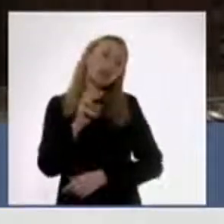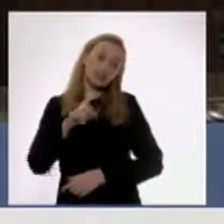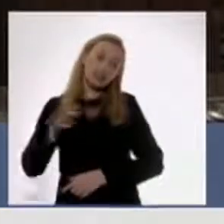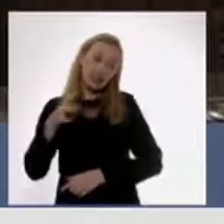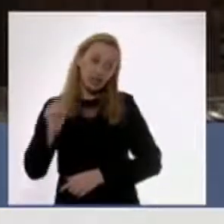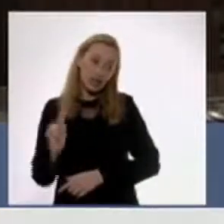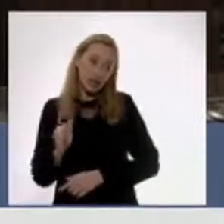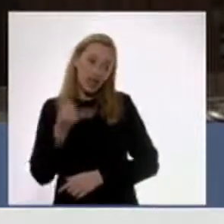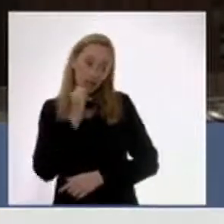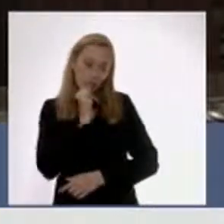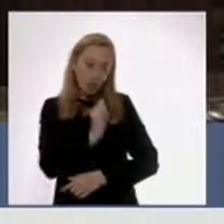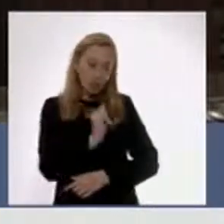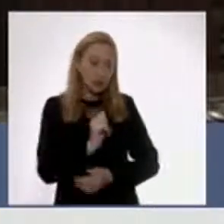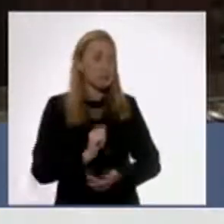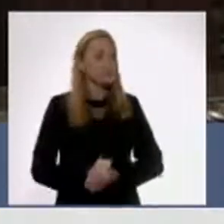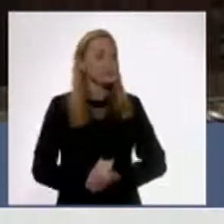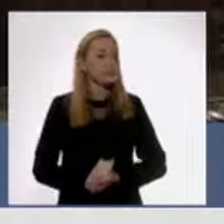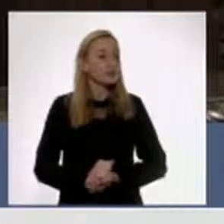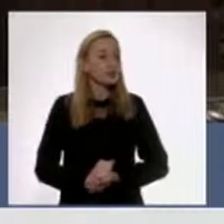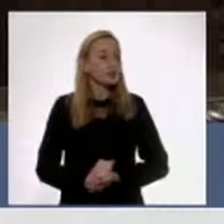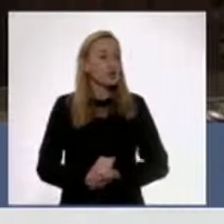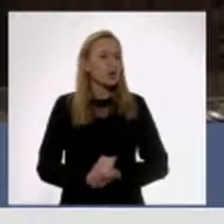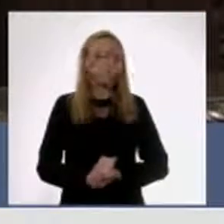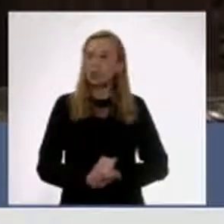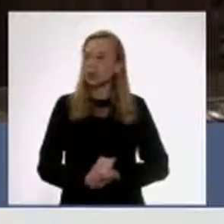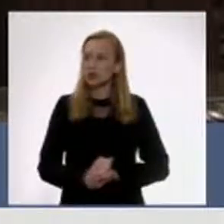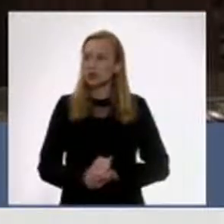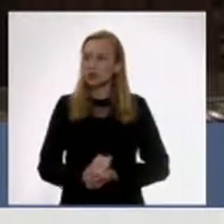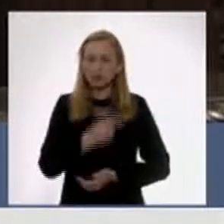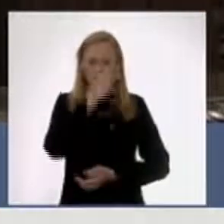cadavérico do porteiro